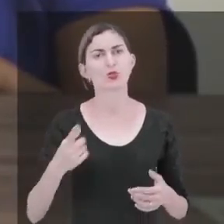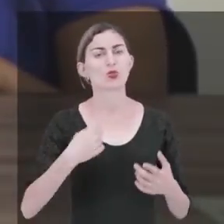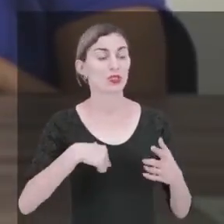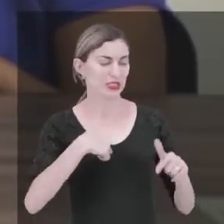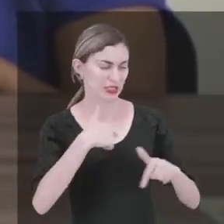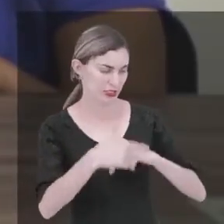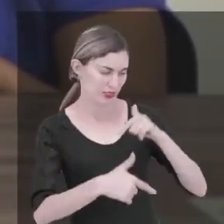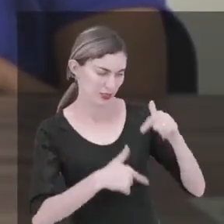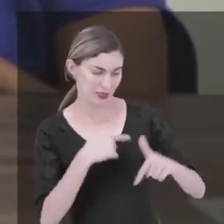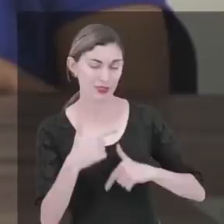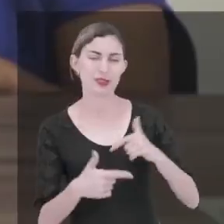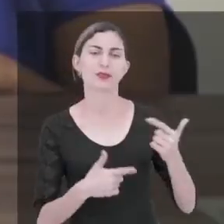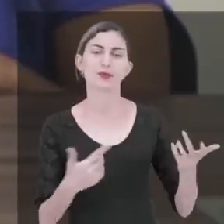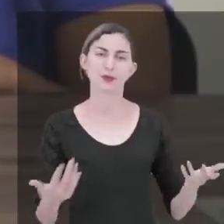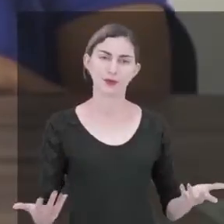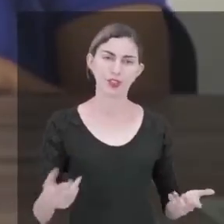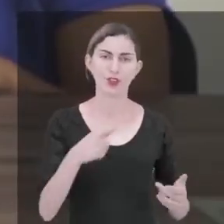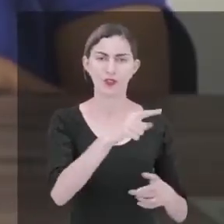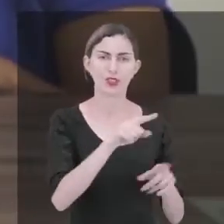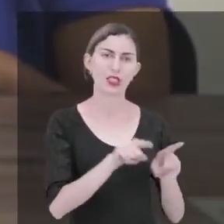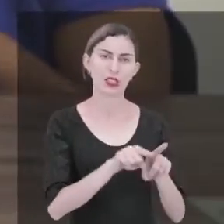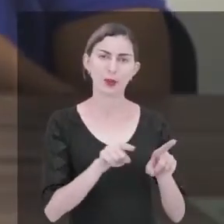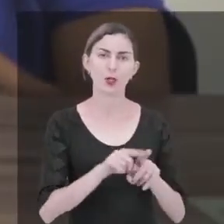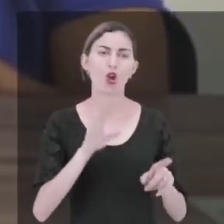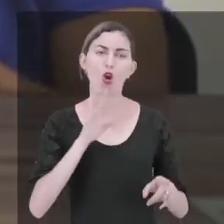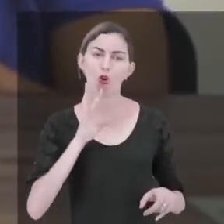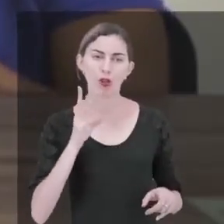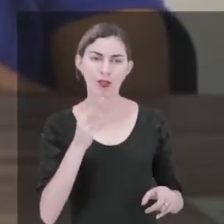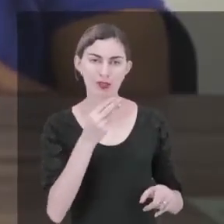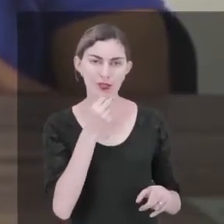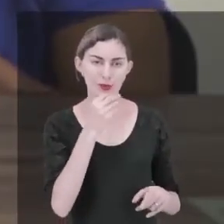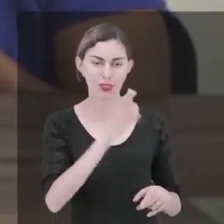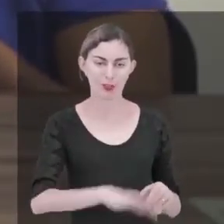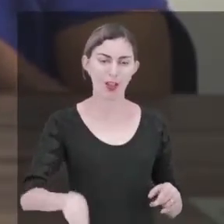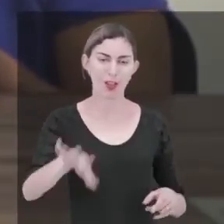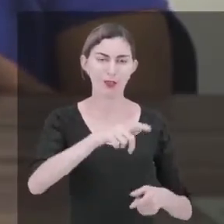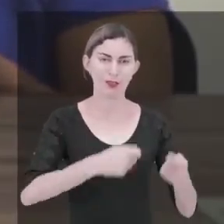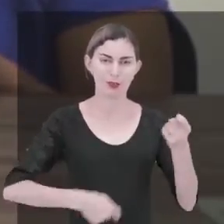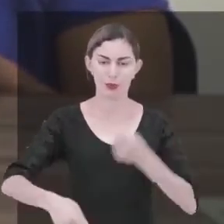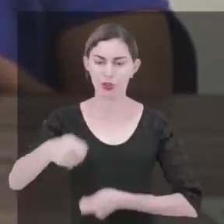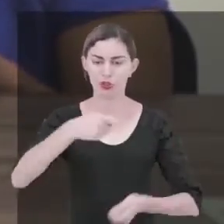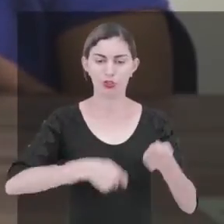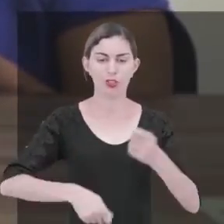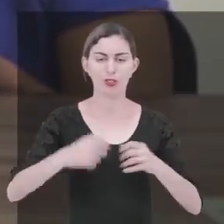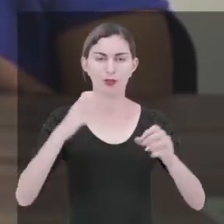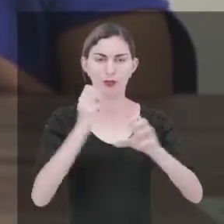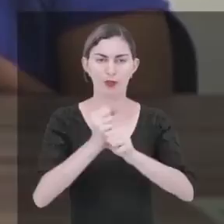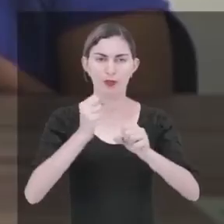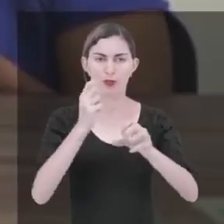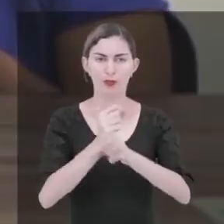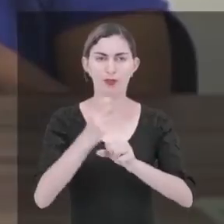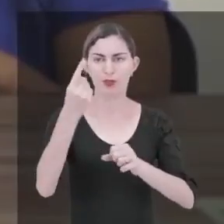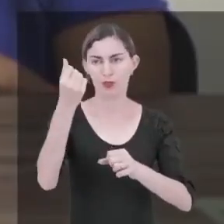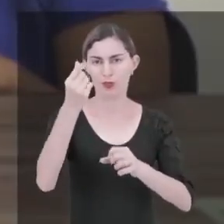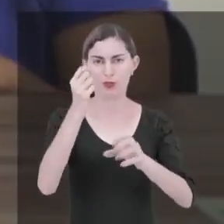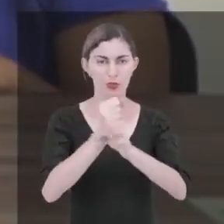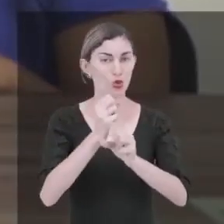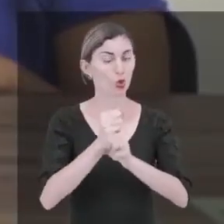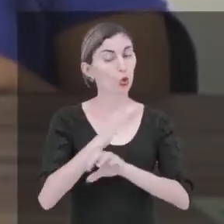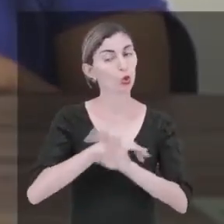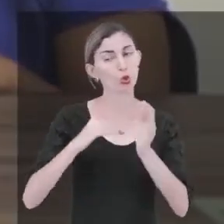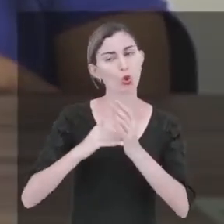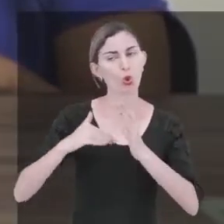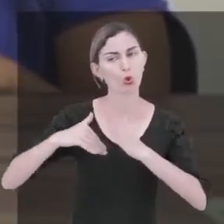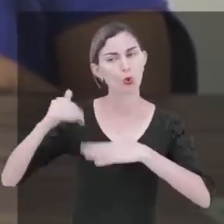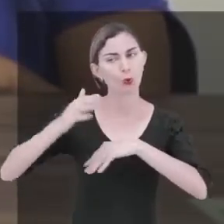Nossa, que trabalho! E aí você também tem que ter conhecimentos na área administrativa financeira. Todo profissional